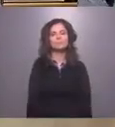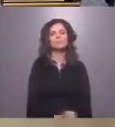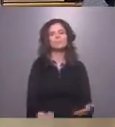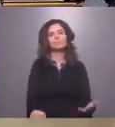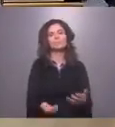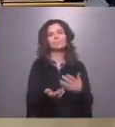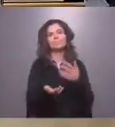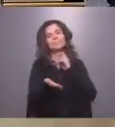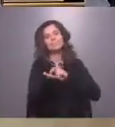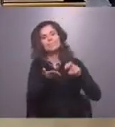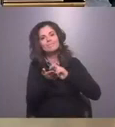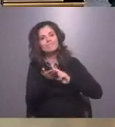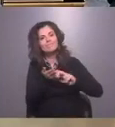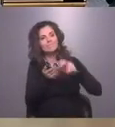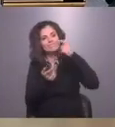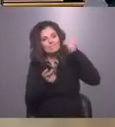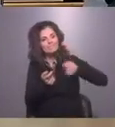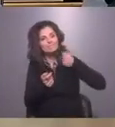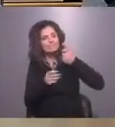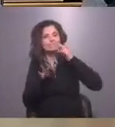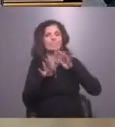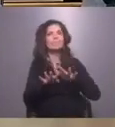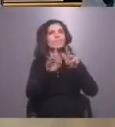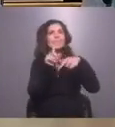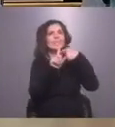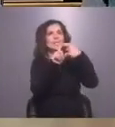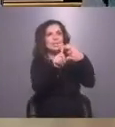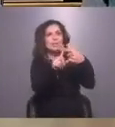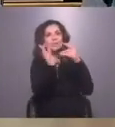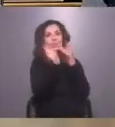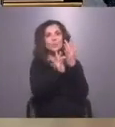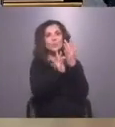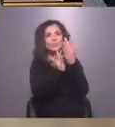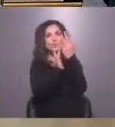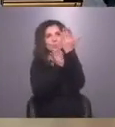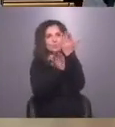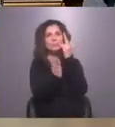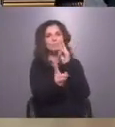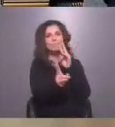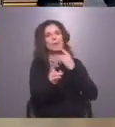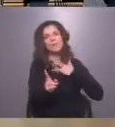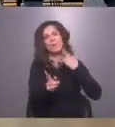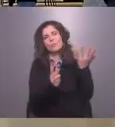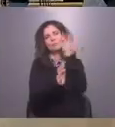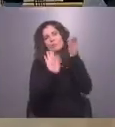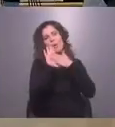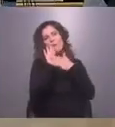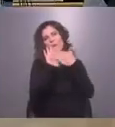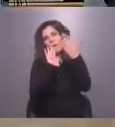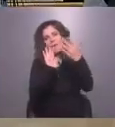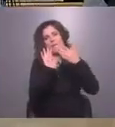Caros peregrinos, contemplemos a Cruz de Cristo, sinal supremo do amor de Deus por nós, e